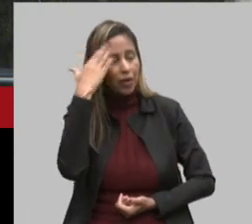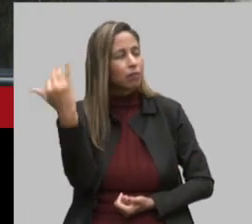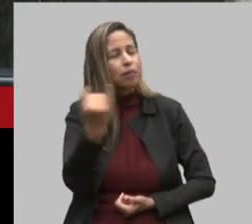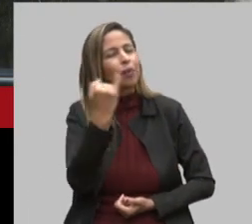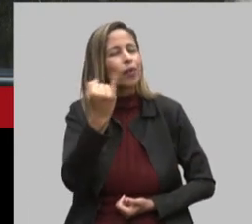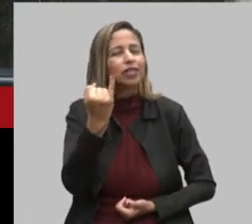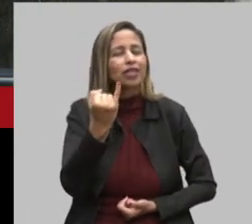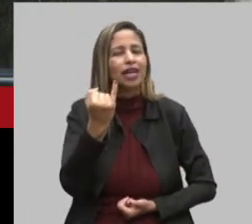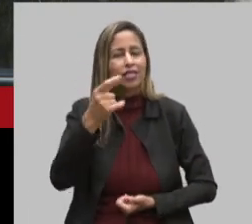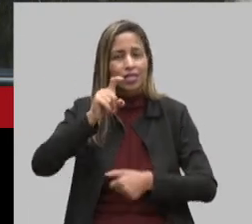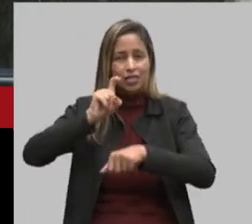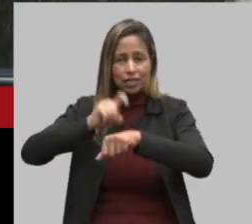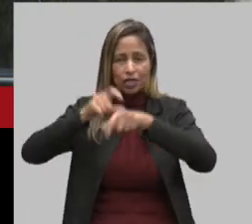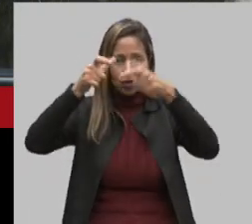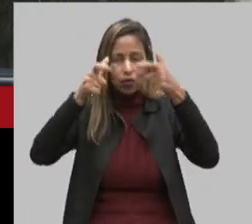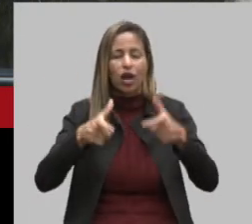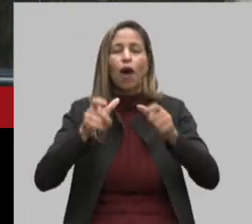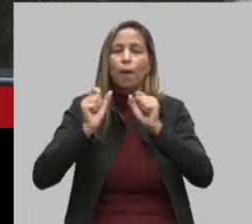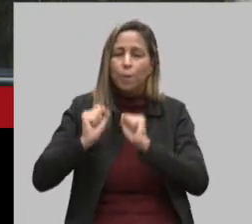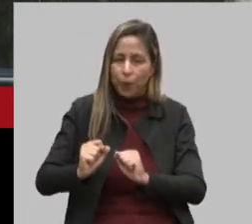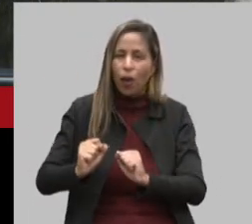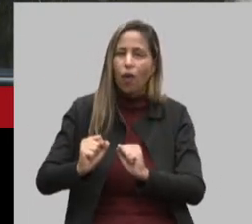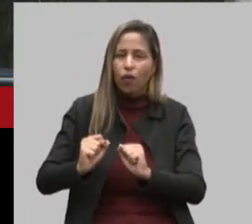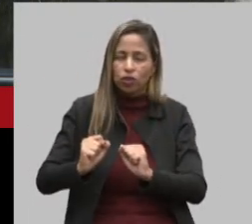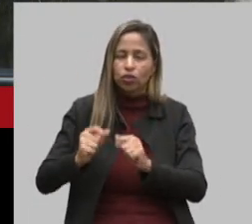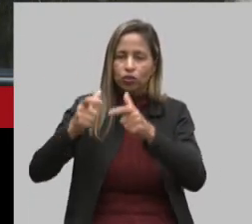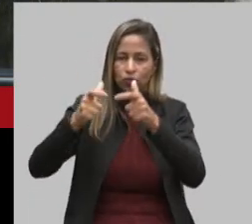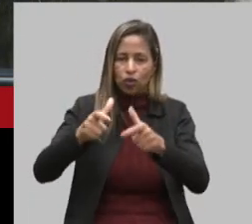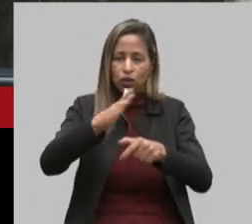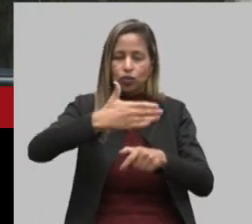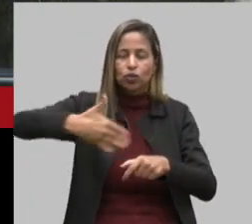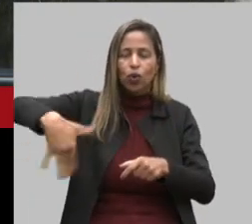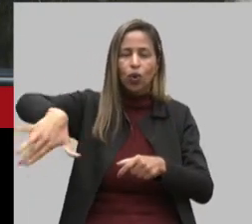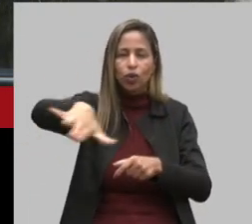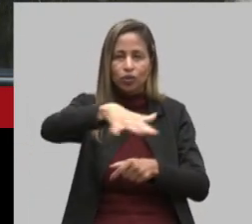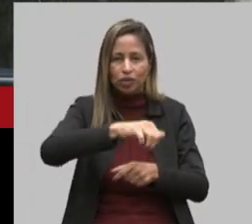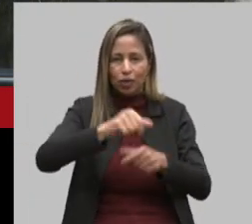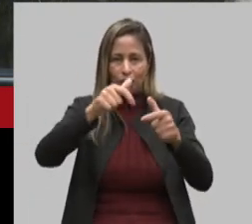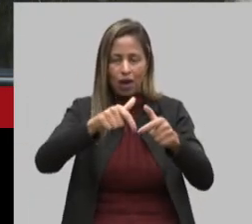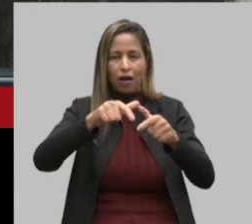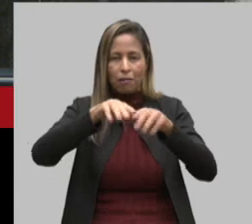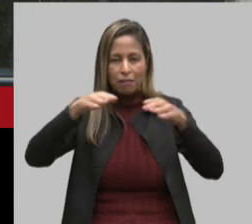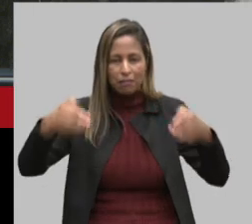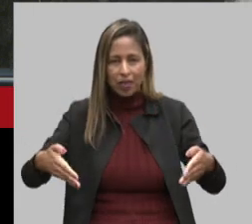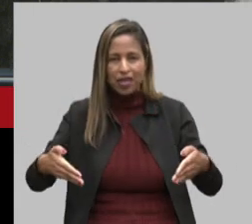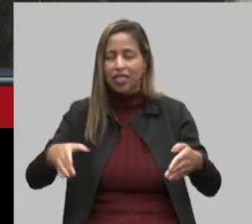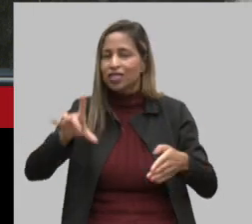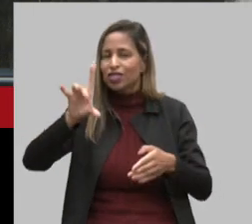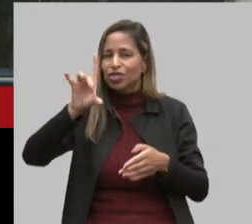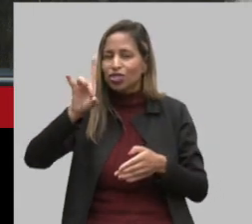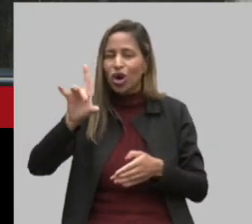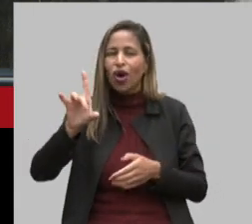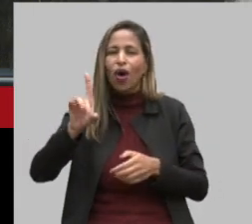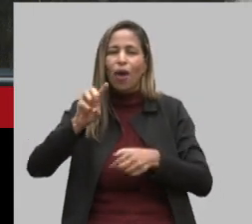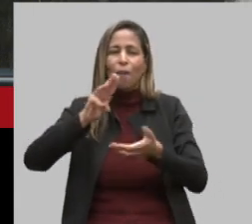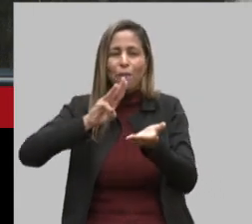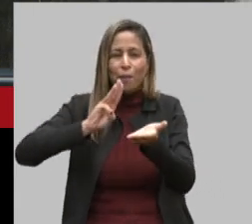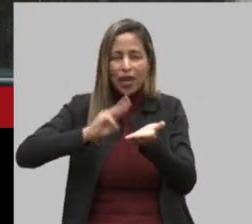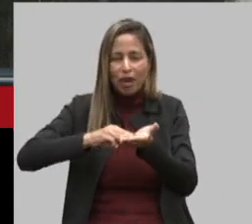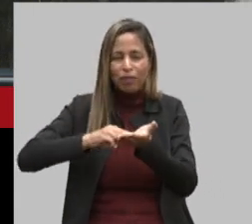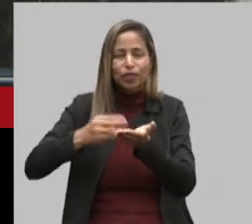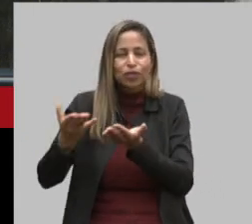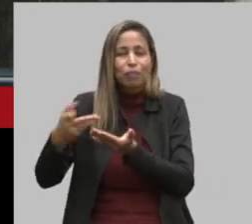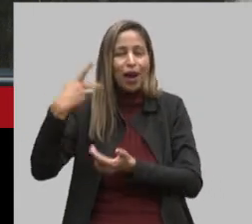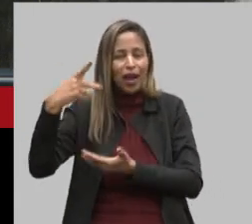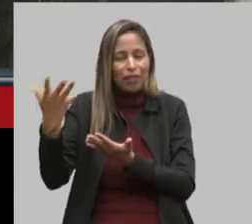e desse lugar que pode e deve ser ocupado por todos nós uma mesa que não é ocupada somente por membros do Parlamento jovem